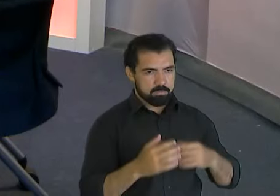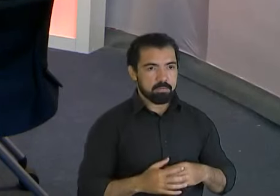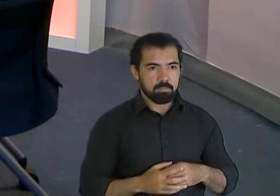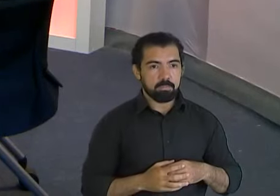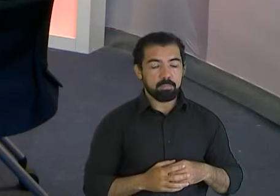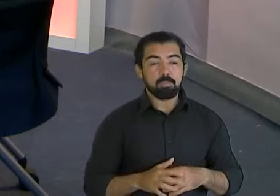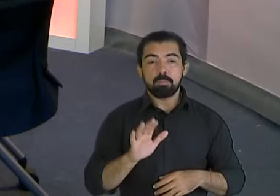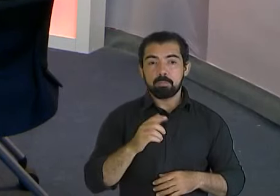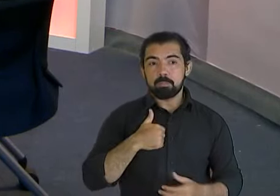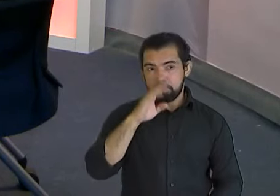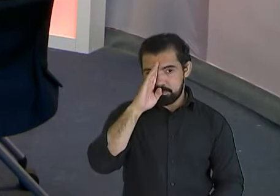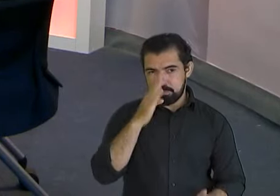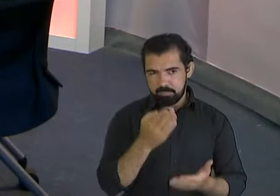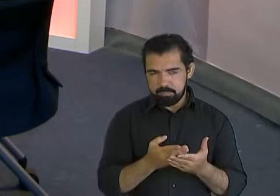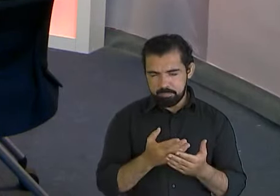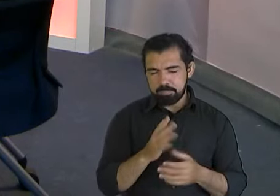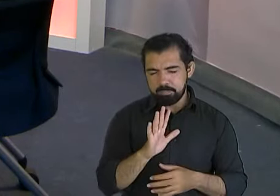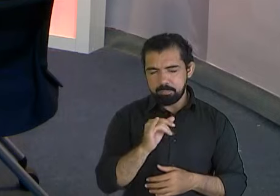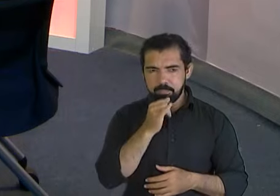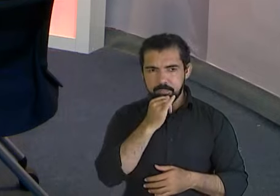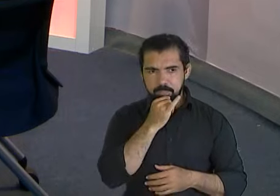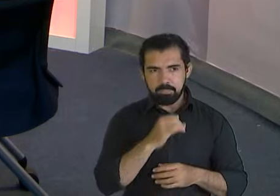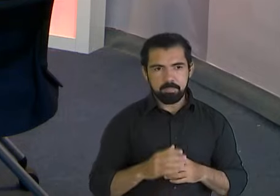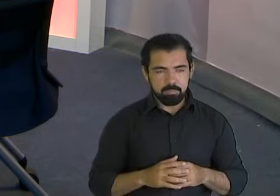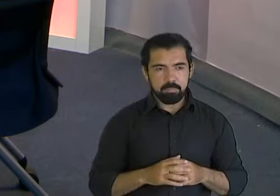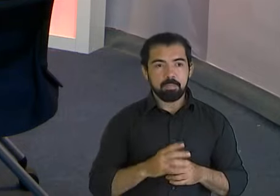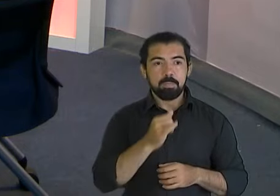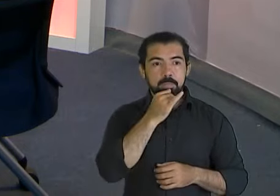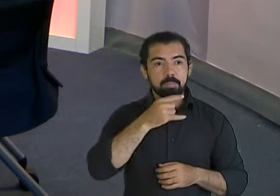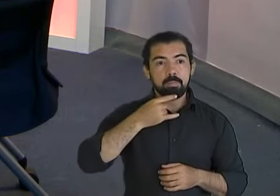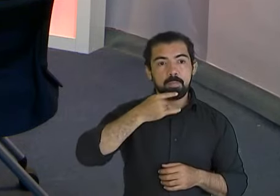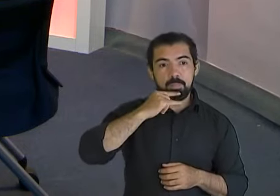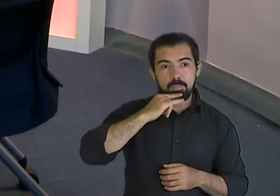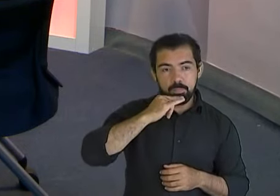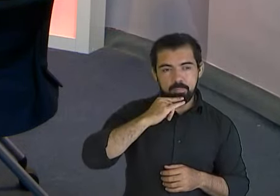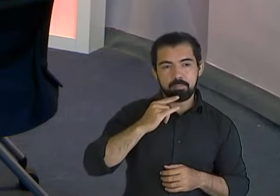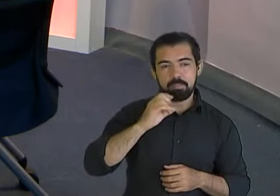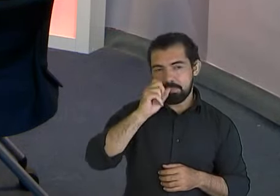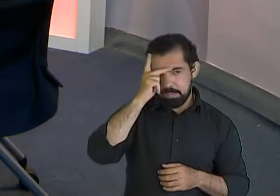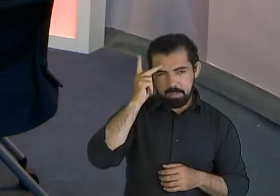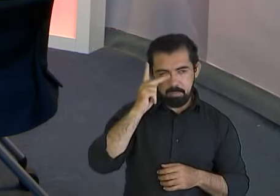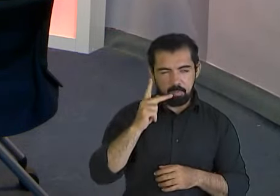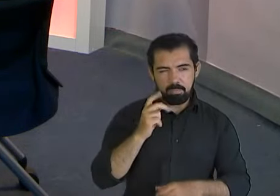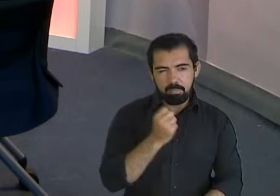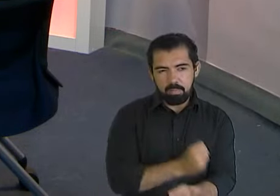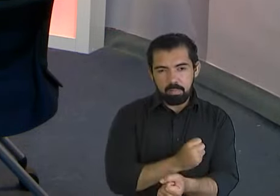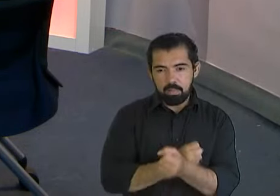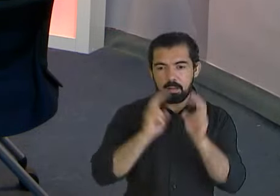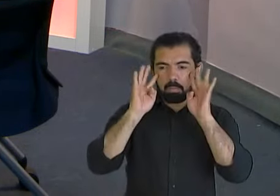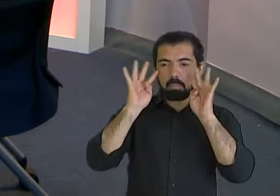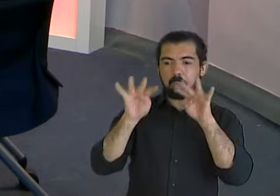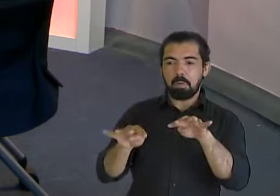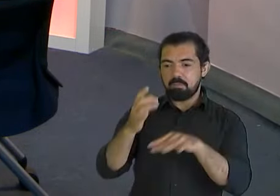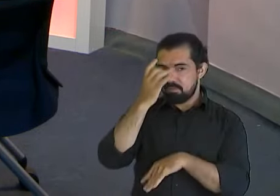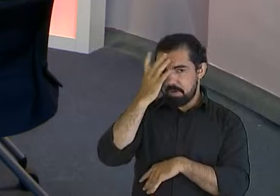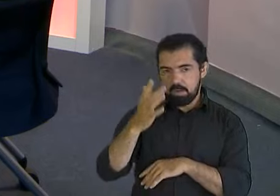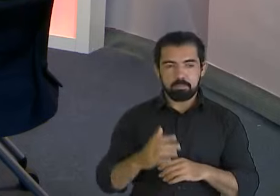que é mais fácil de esconder, porque o álcool, você Percebe a percebe que a pessoa está obrigação.